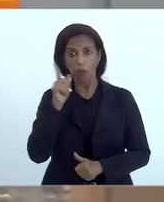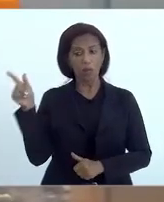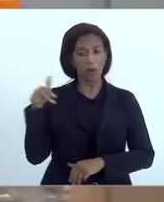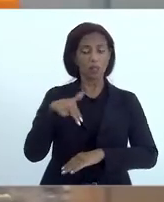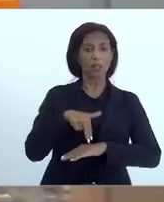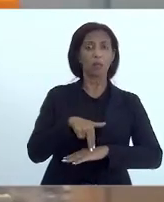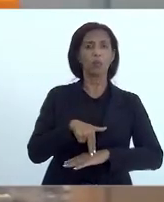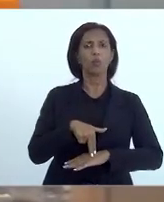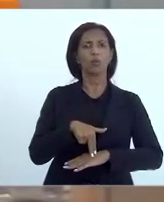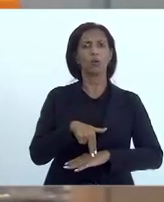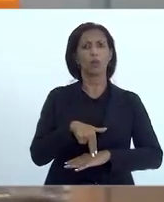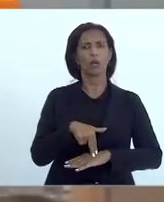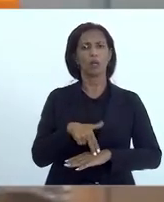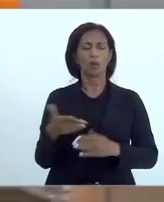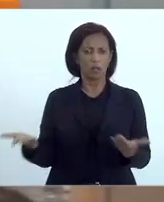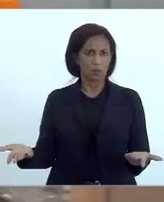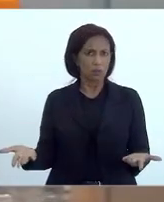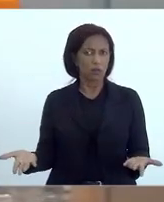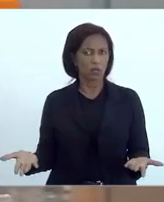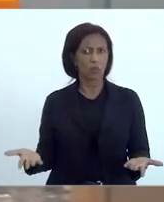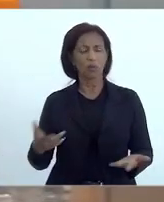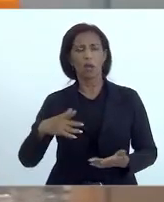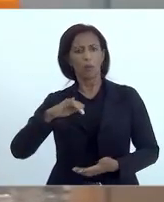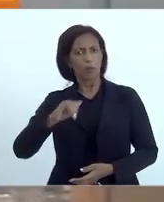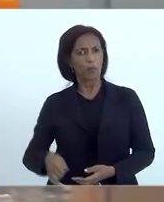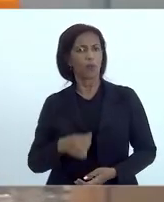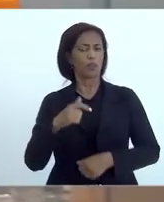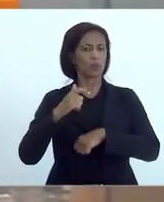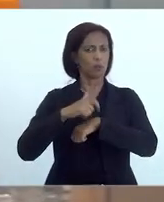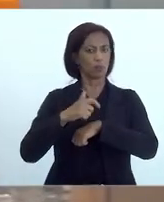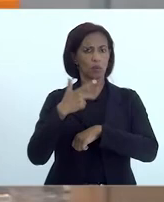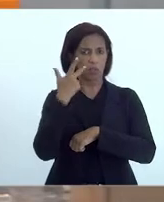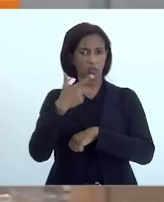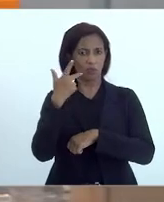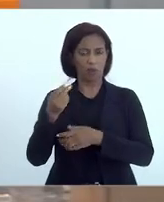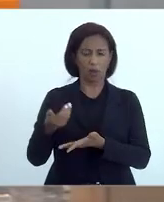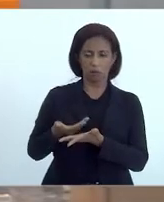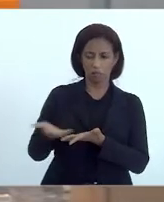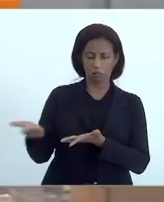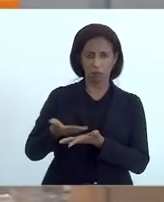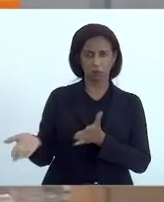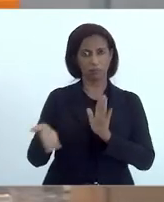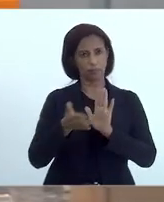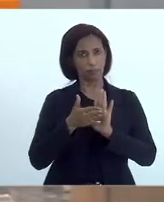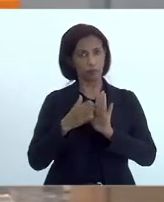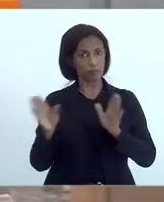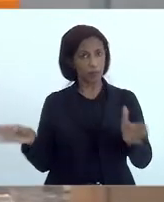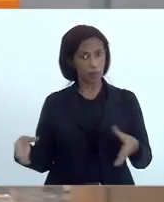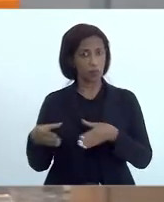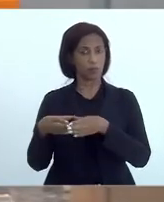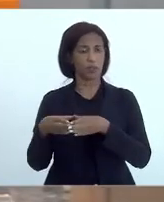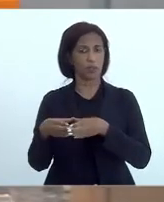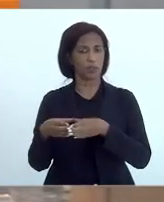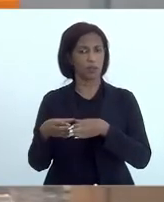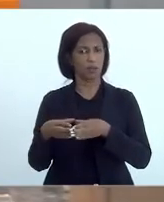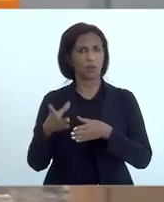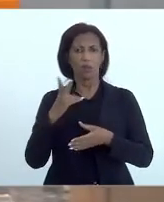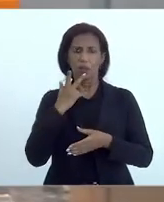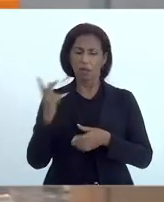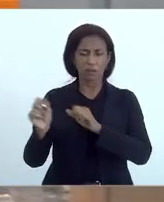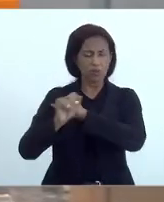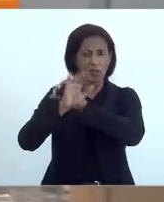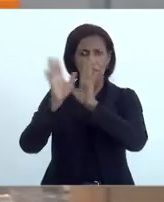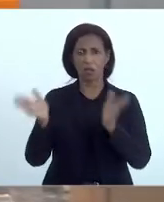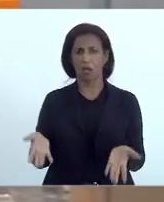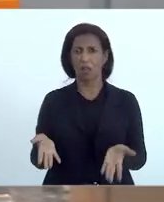vira o trabalho usada prerrogativa que você lesse atende falar durante o encaminhamento das proposições da comissão eu quero